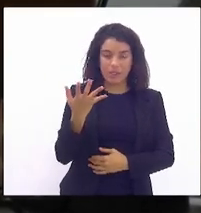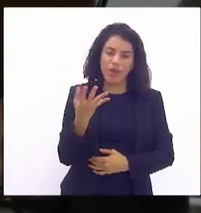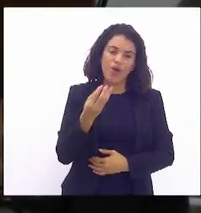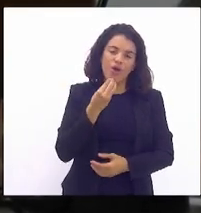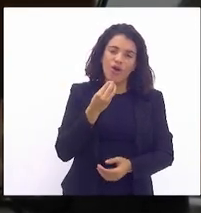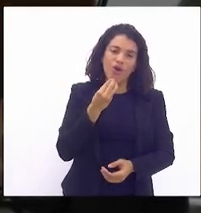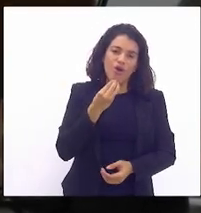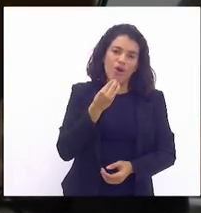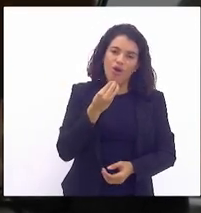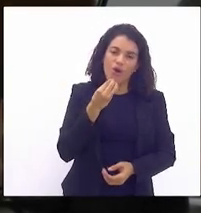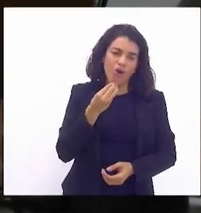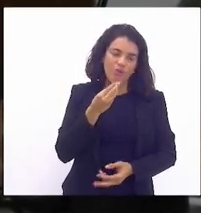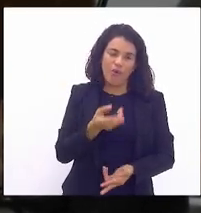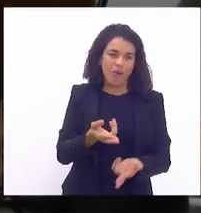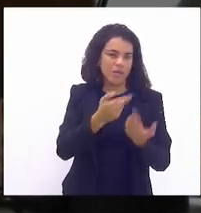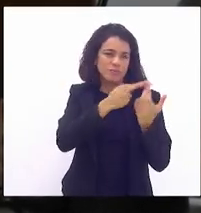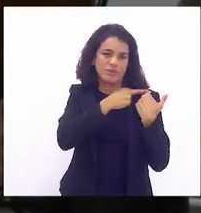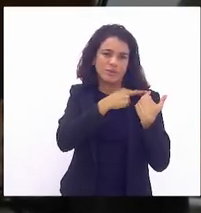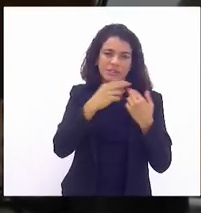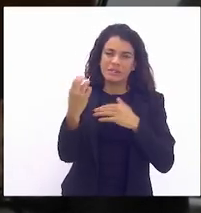Evidentemente, é um dever da CSN